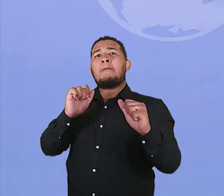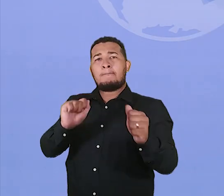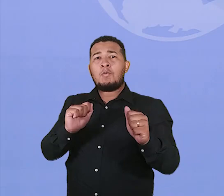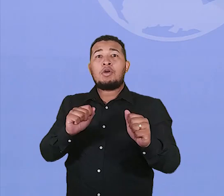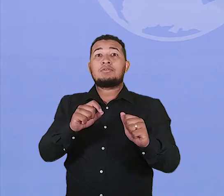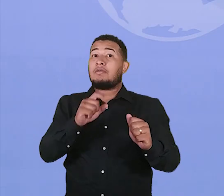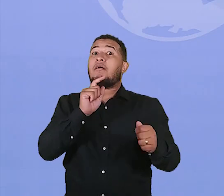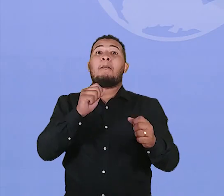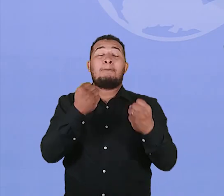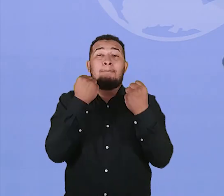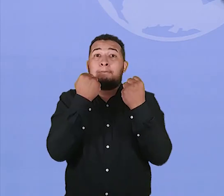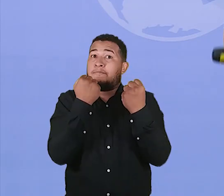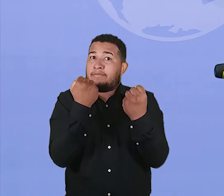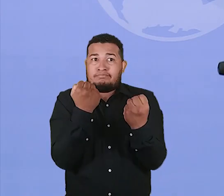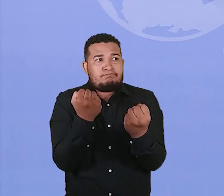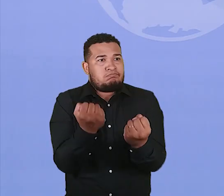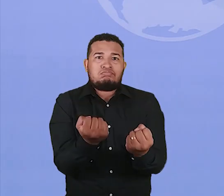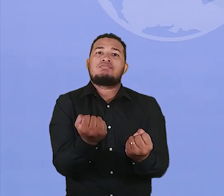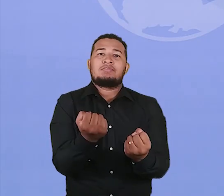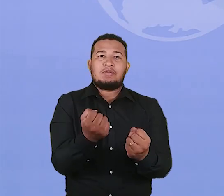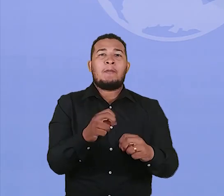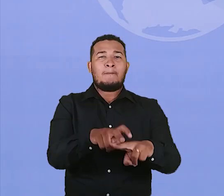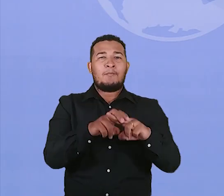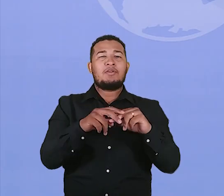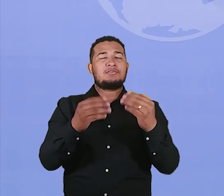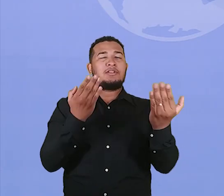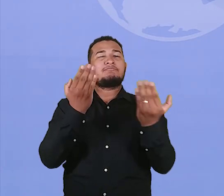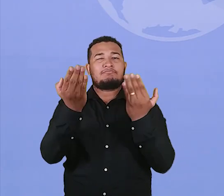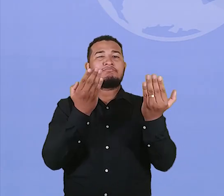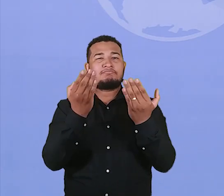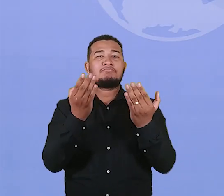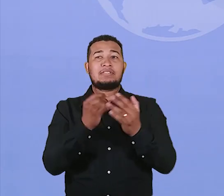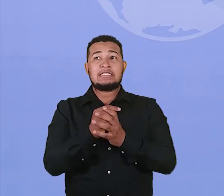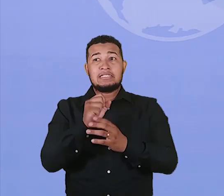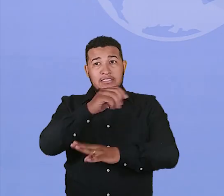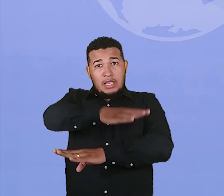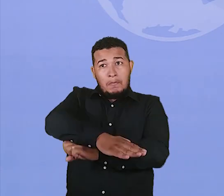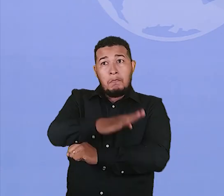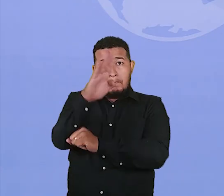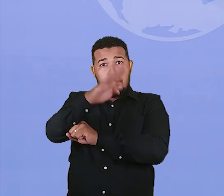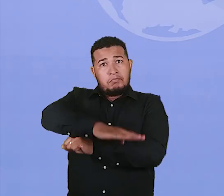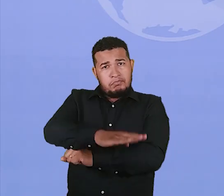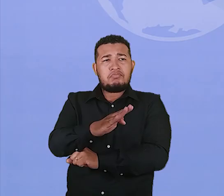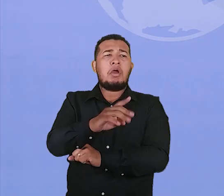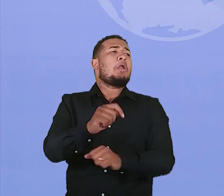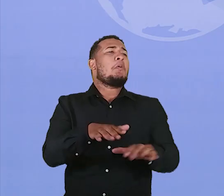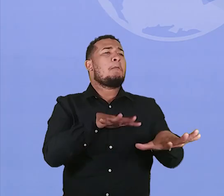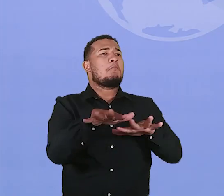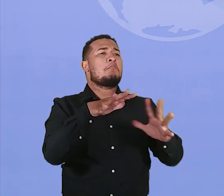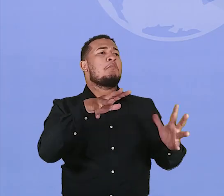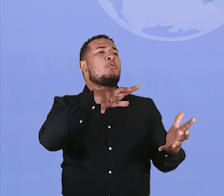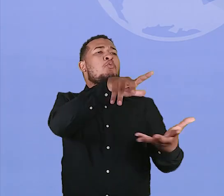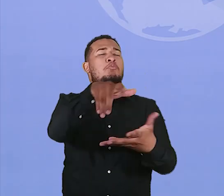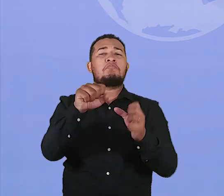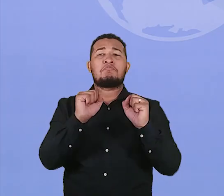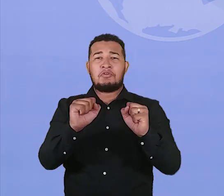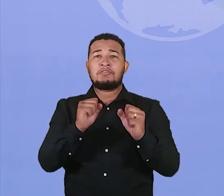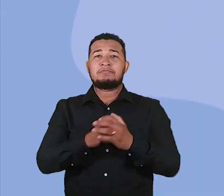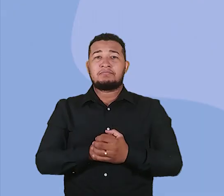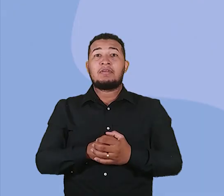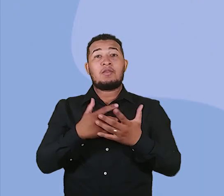pode mover um peso muito gigante nem por isso ele fez essa analogia dê-me uma alavanca que moverei o mundo